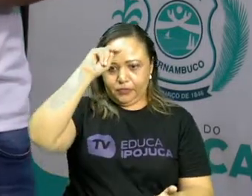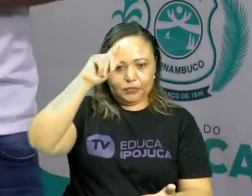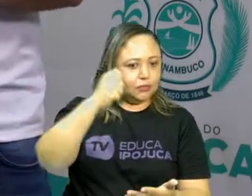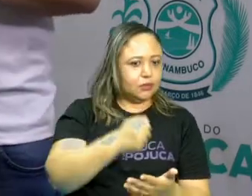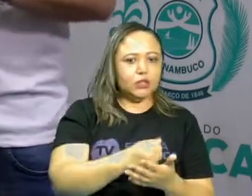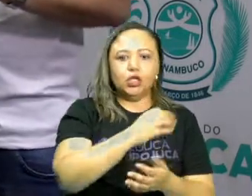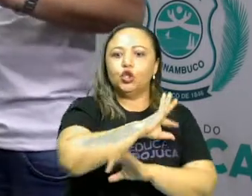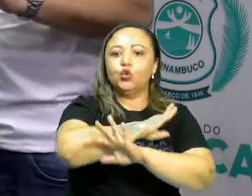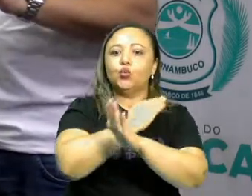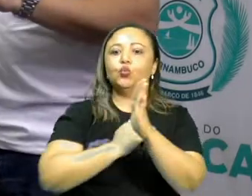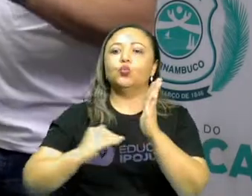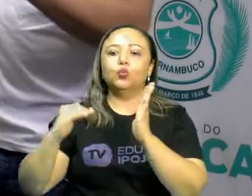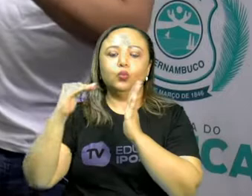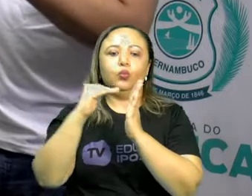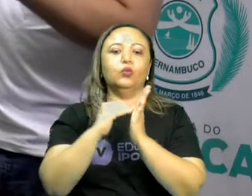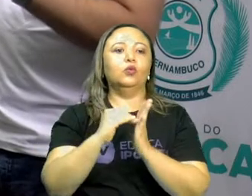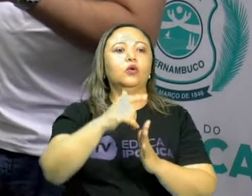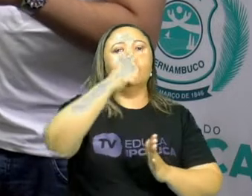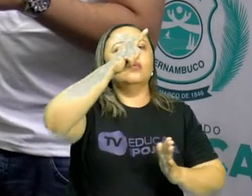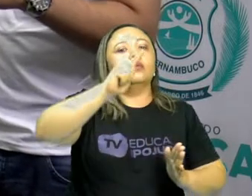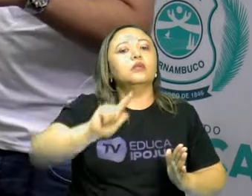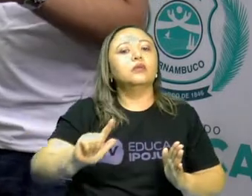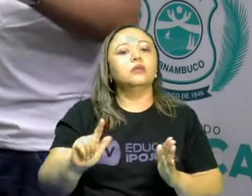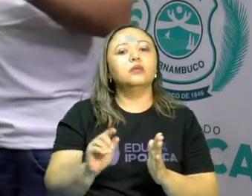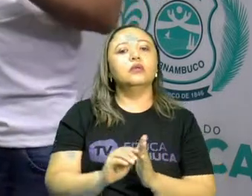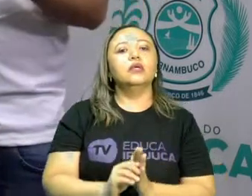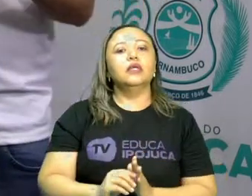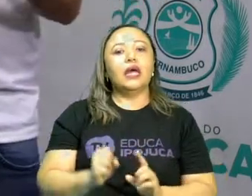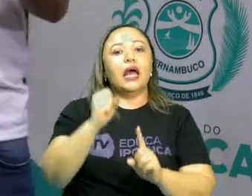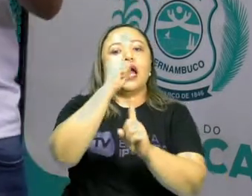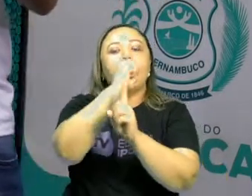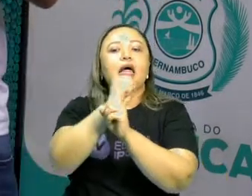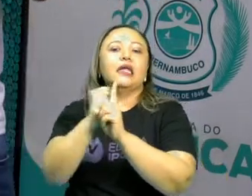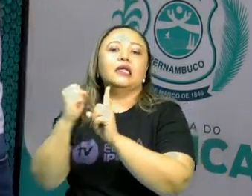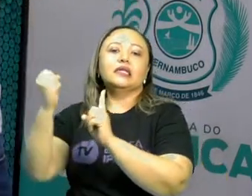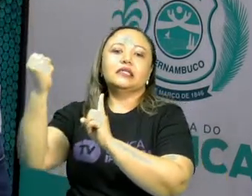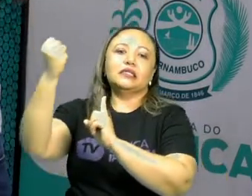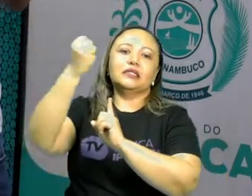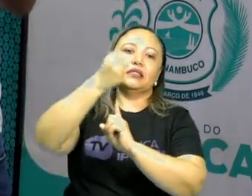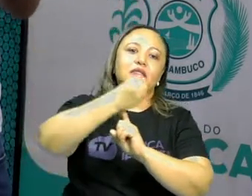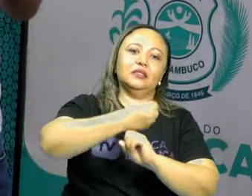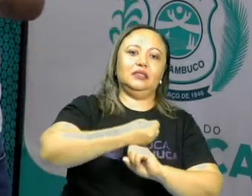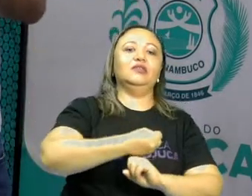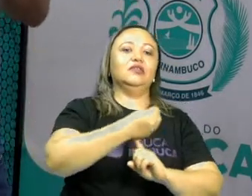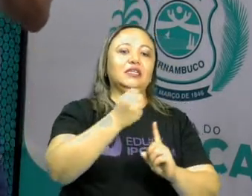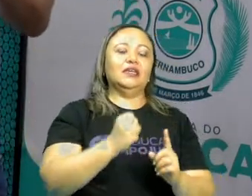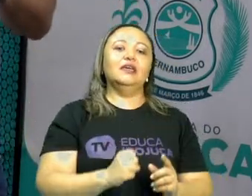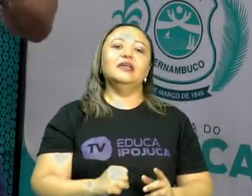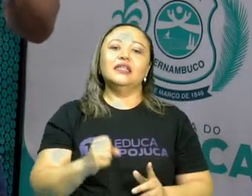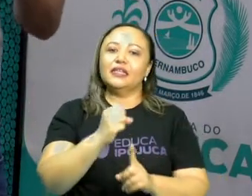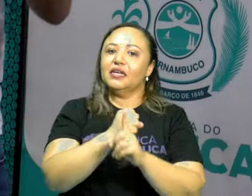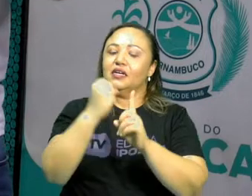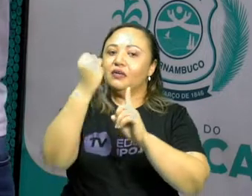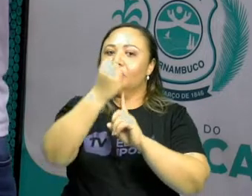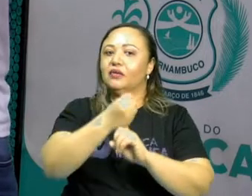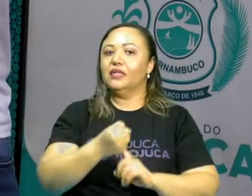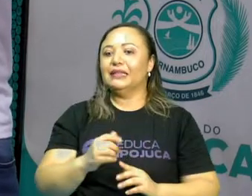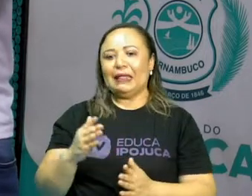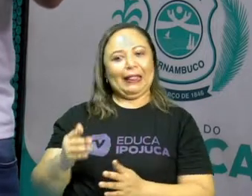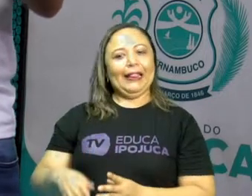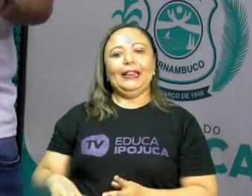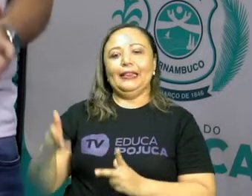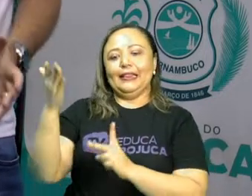características do Hugo região outra coisa é que era uma sociedade estamental ela sociedade